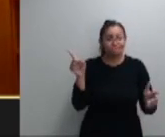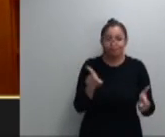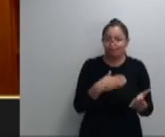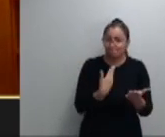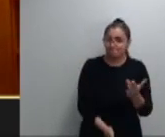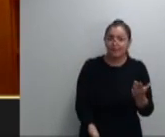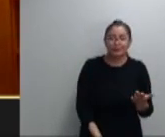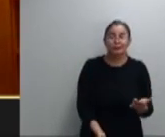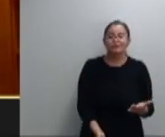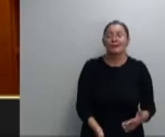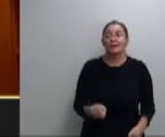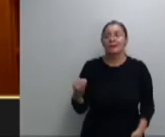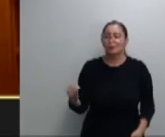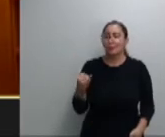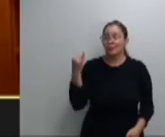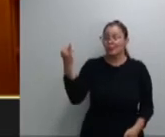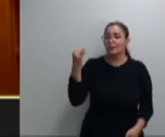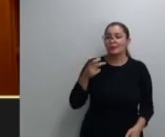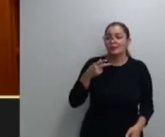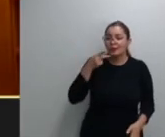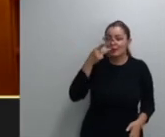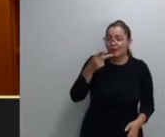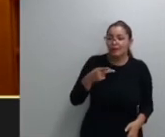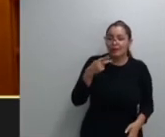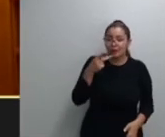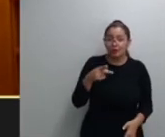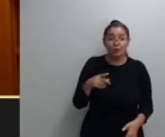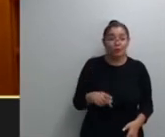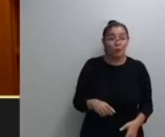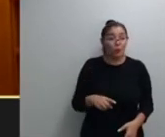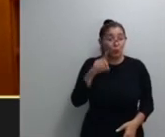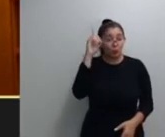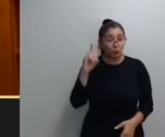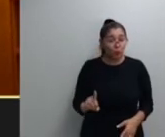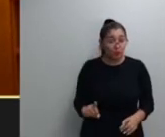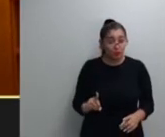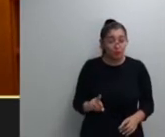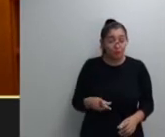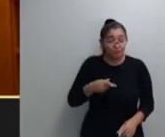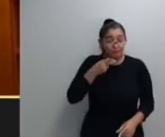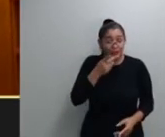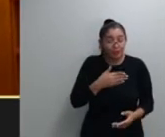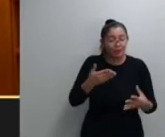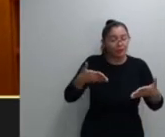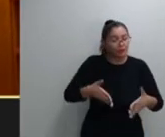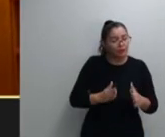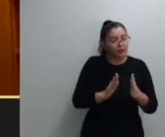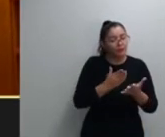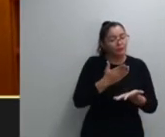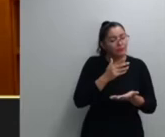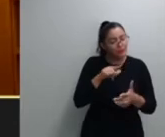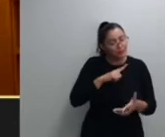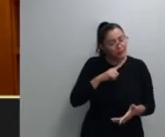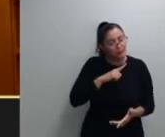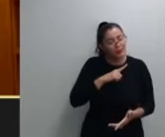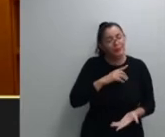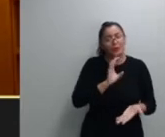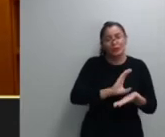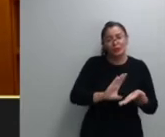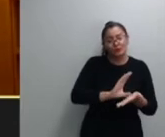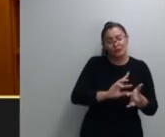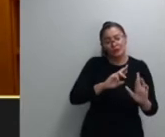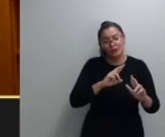alguns comentários. O primeiro, que o direito de crédito nasce na aquisição. É na aquisição que nasce o direito de crédito, diferentemente de outros